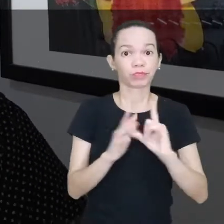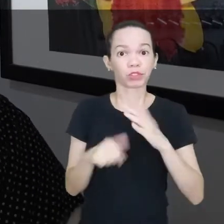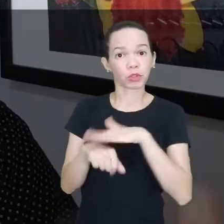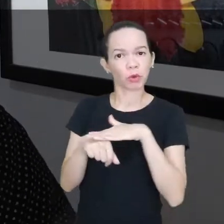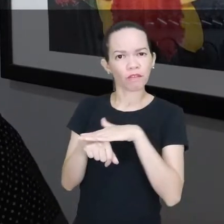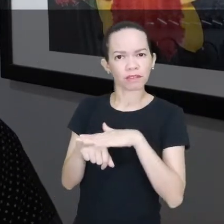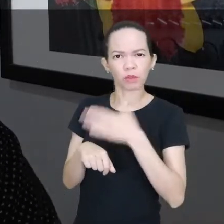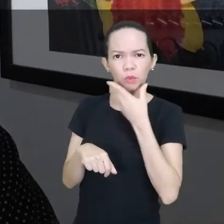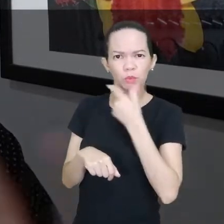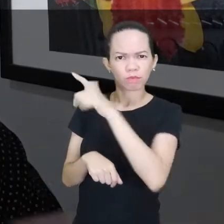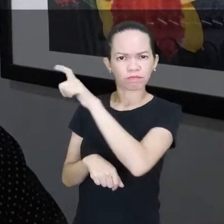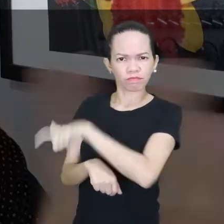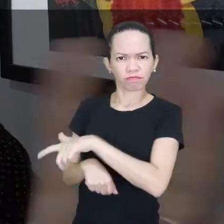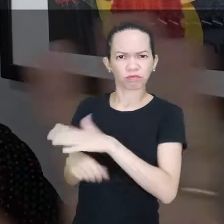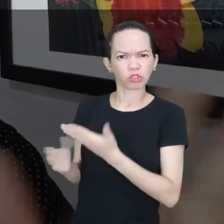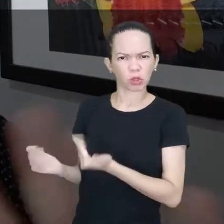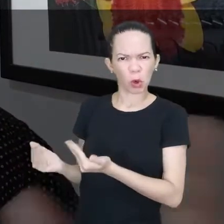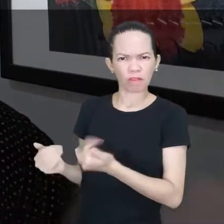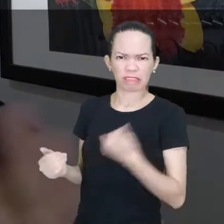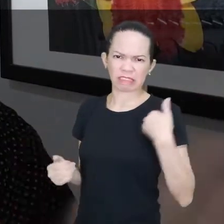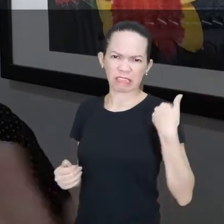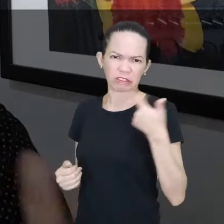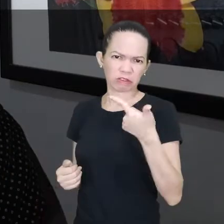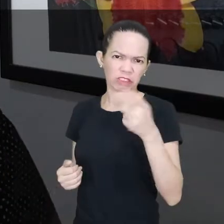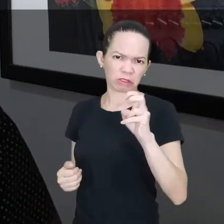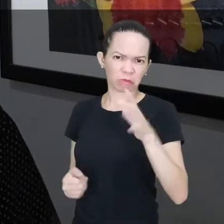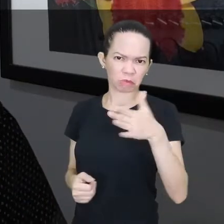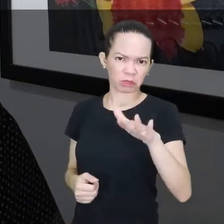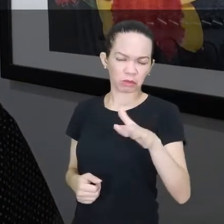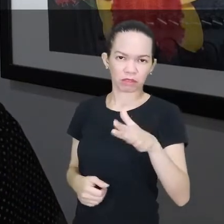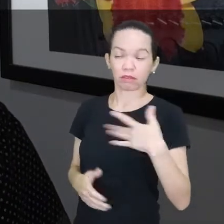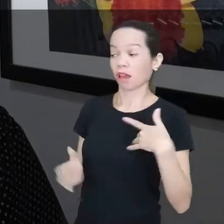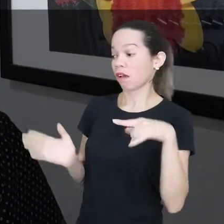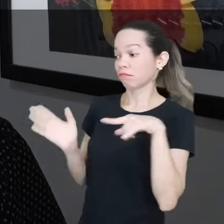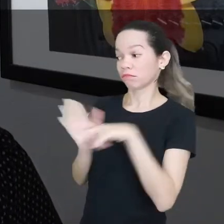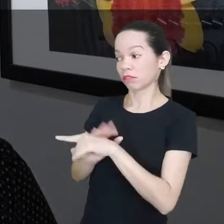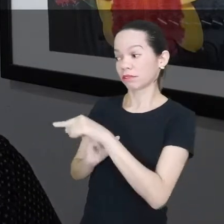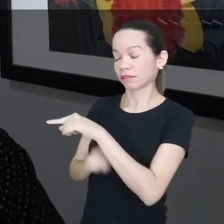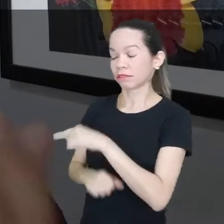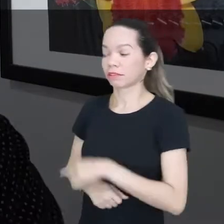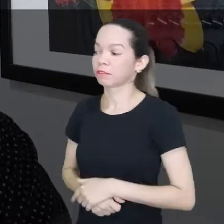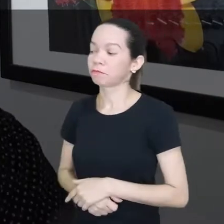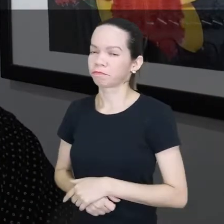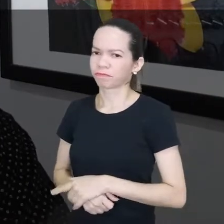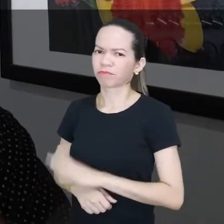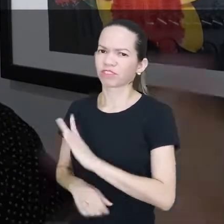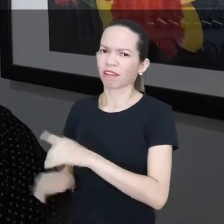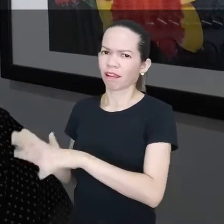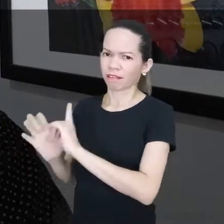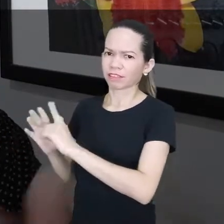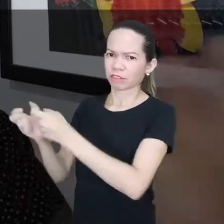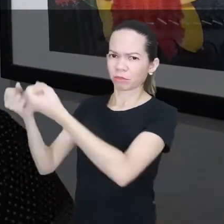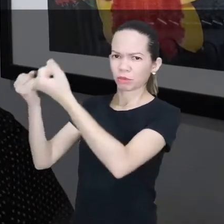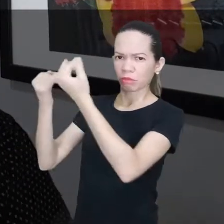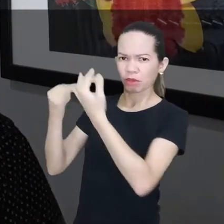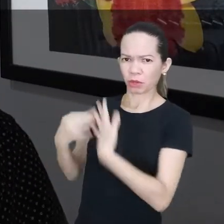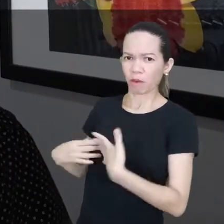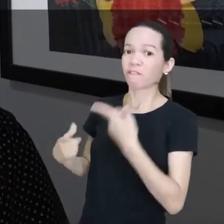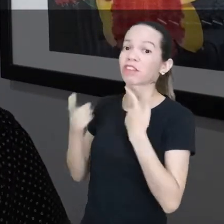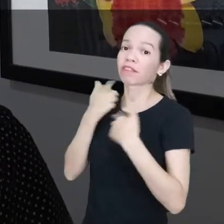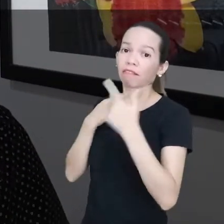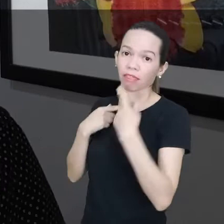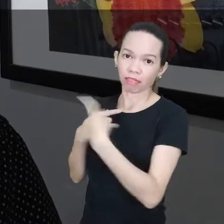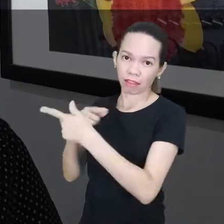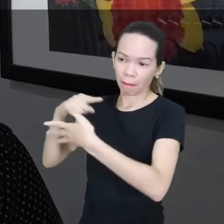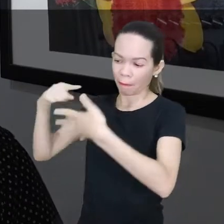ele dizia isso, e ele tinha mais ou menos uns 25 anos de idade na época. E eu perguntei a ele, depois de ele falar de todos os seus